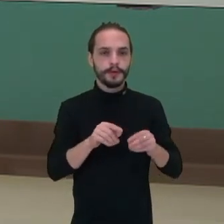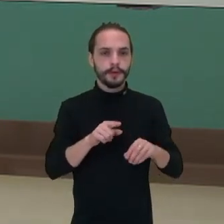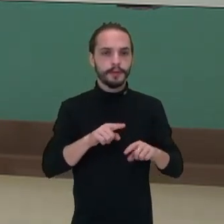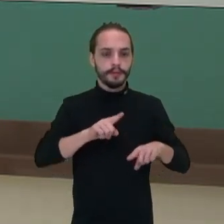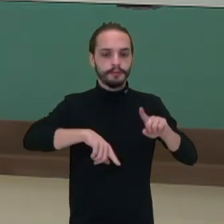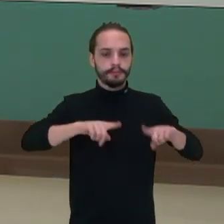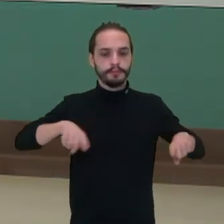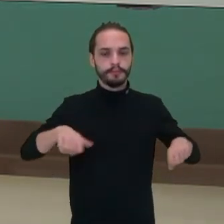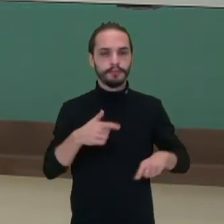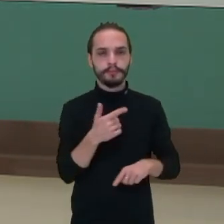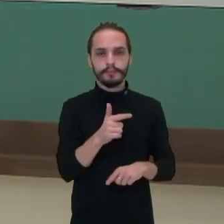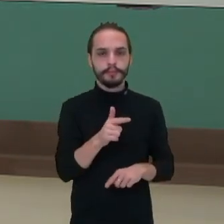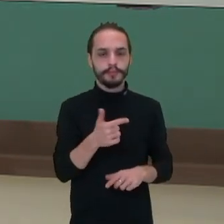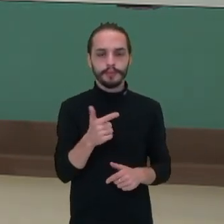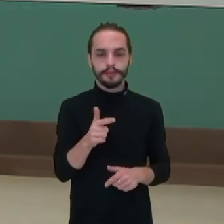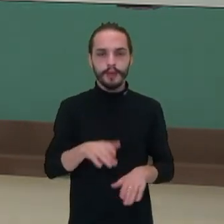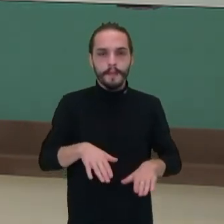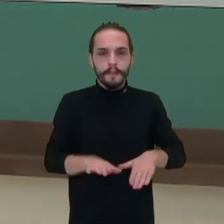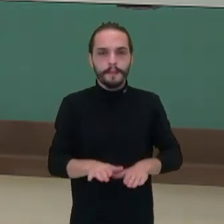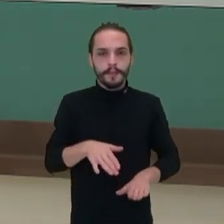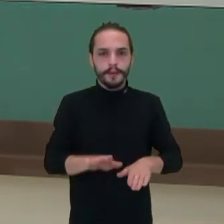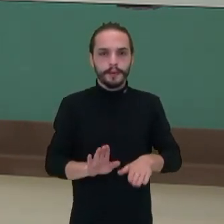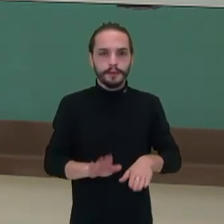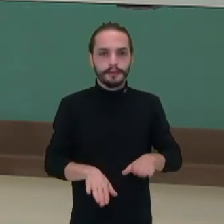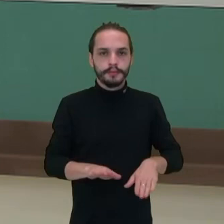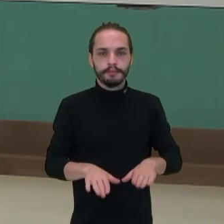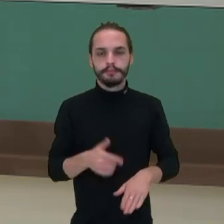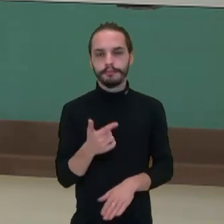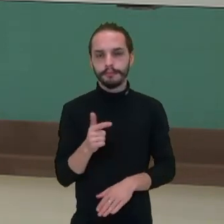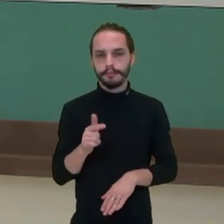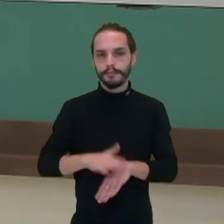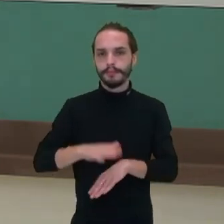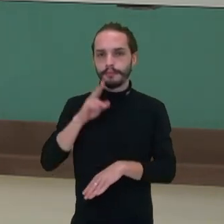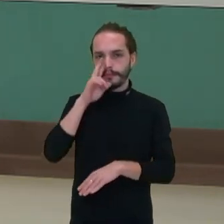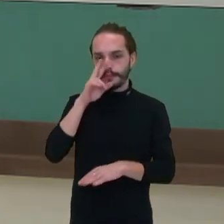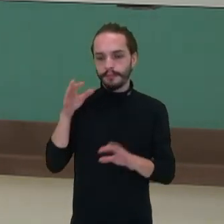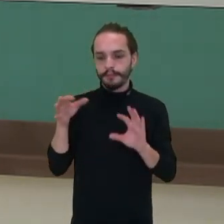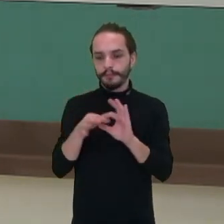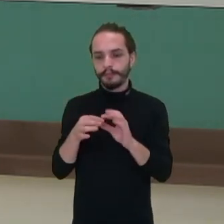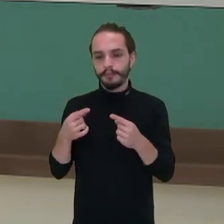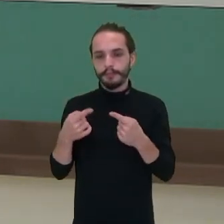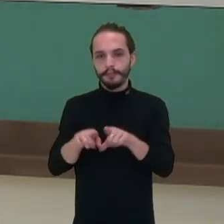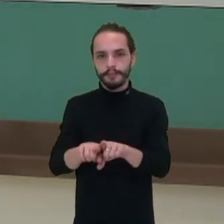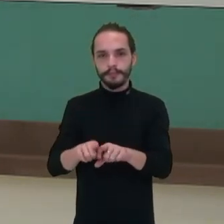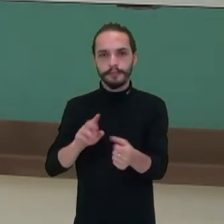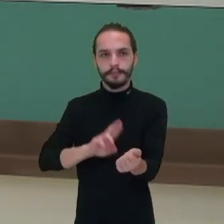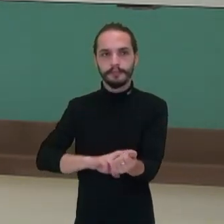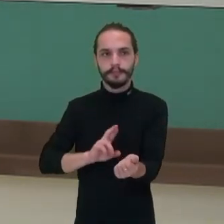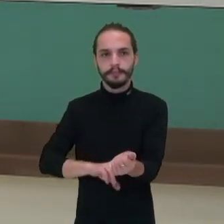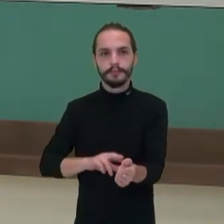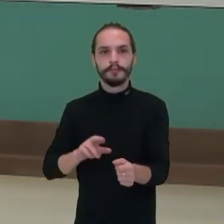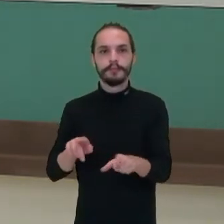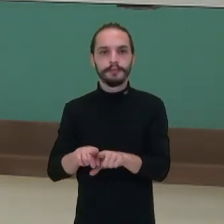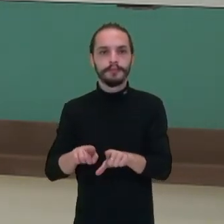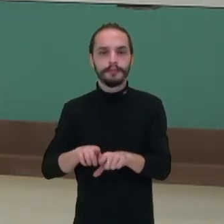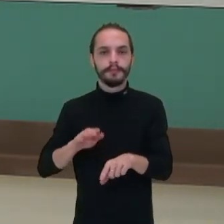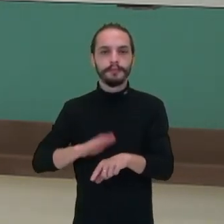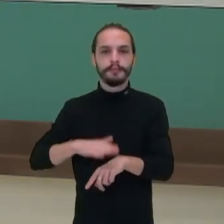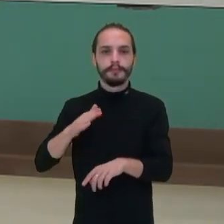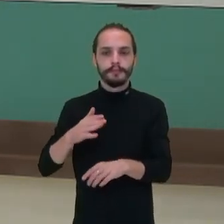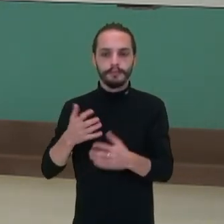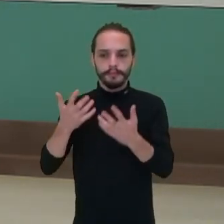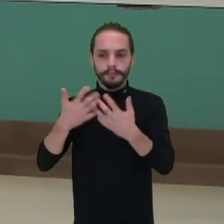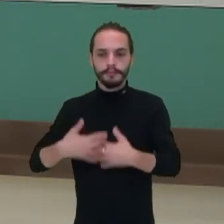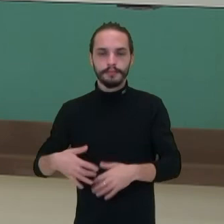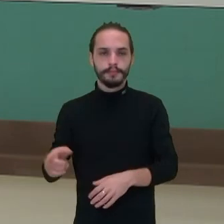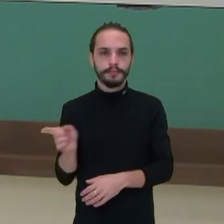e o cravo não possui pedais. Então o piano tem pedais que dão mais a questão do acompanhamento, mais força, além de dar a questão de mais interpretação, e o